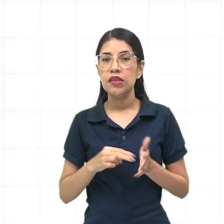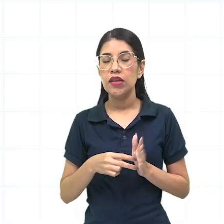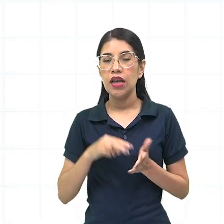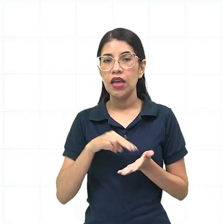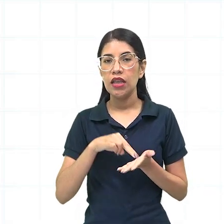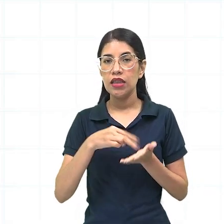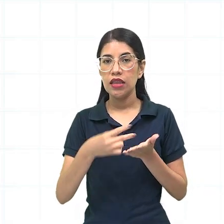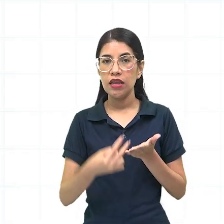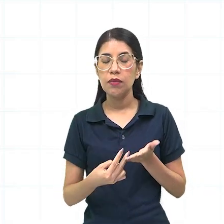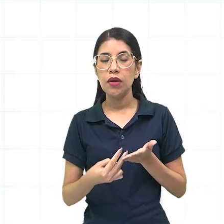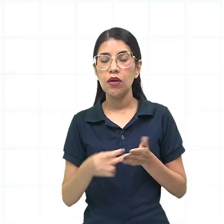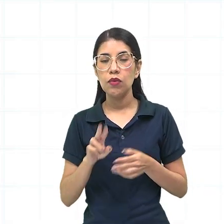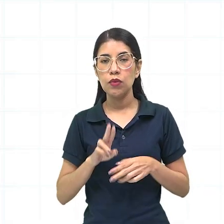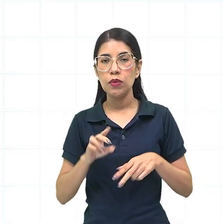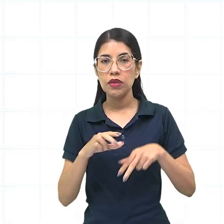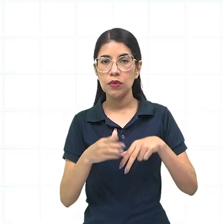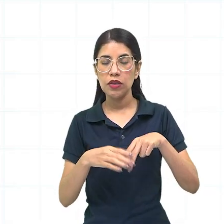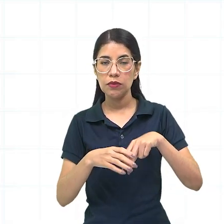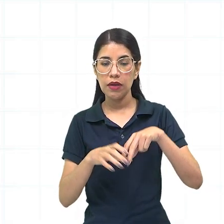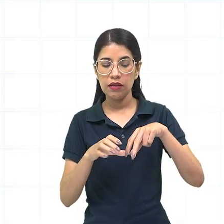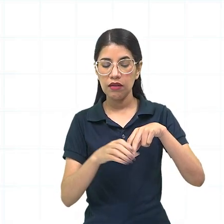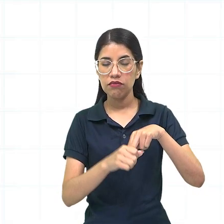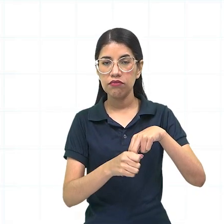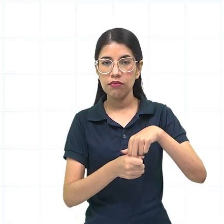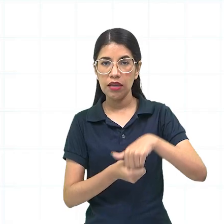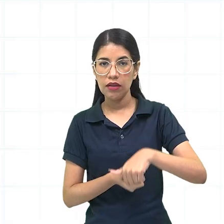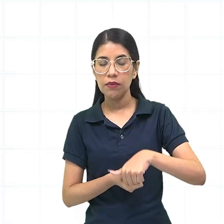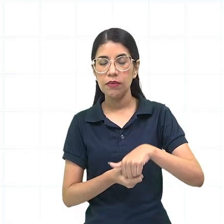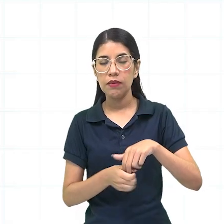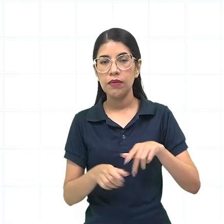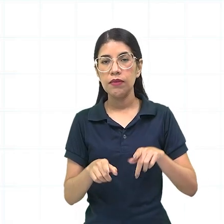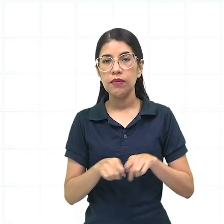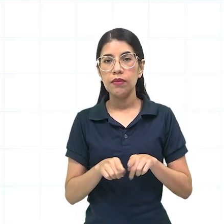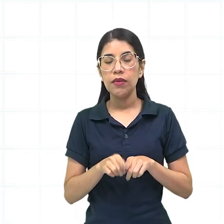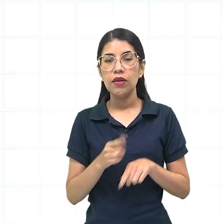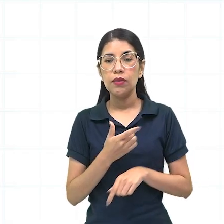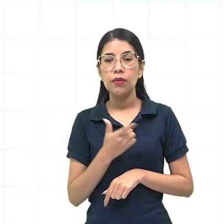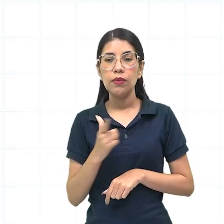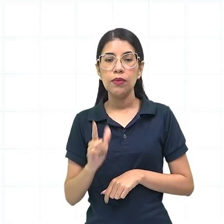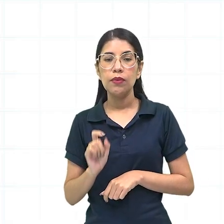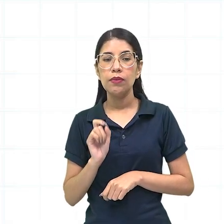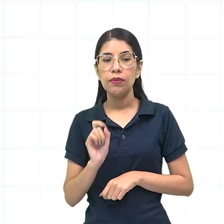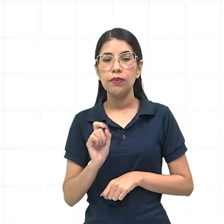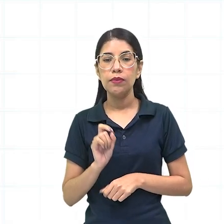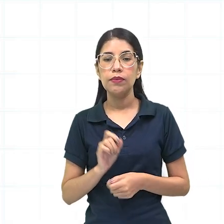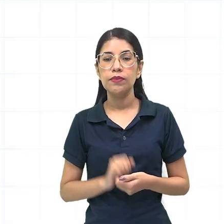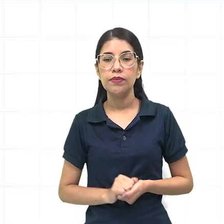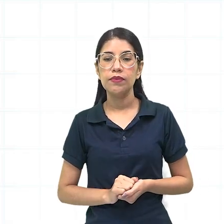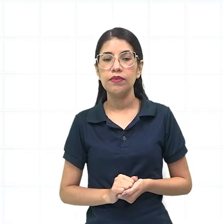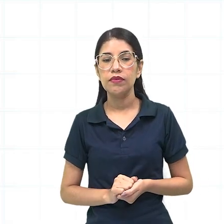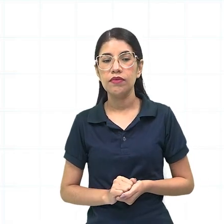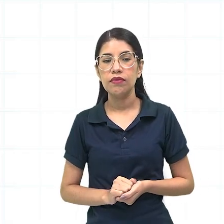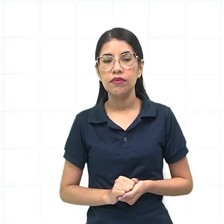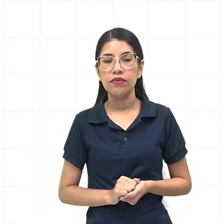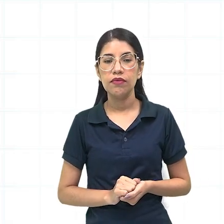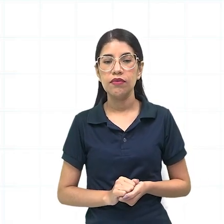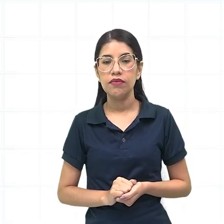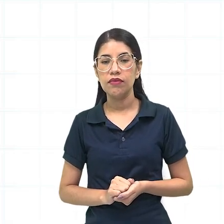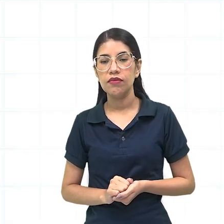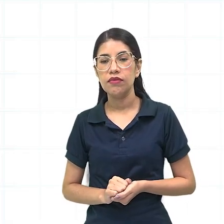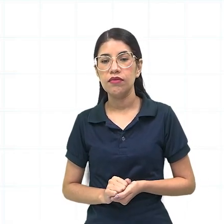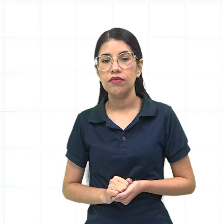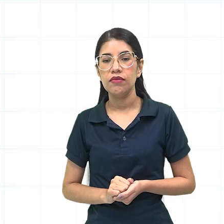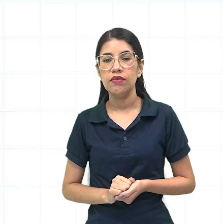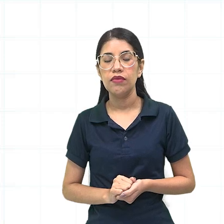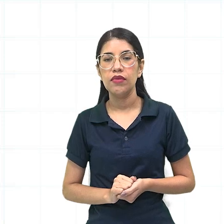o oponente agarrando as duas pernas, o single leg takedown e o ankle pick, que é